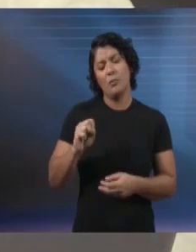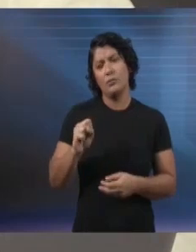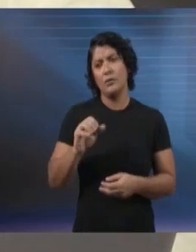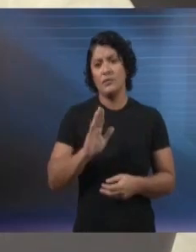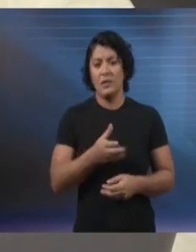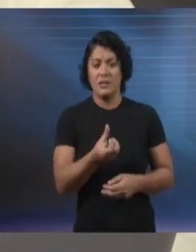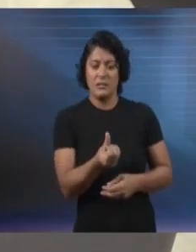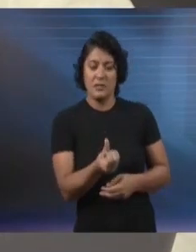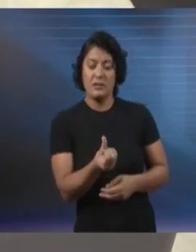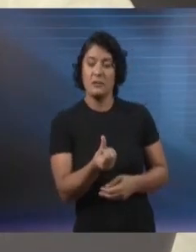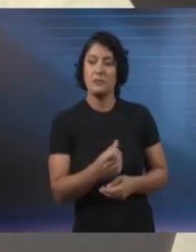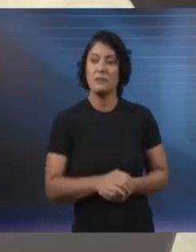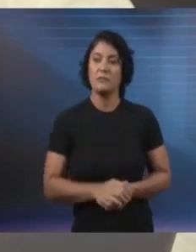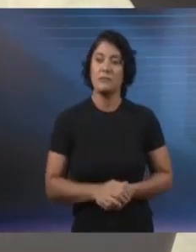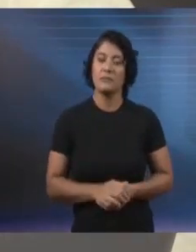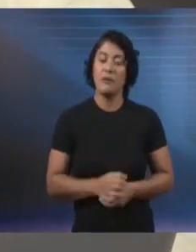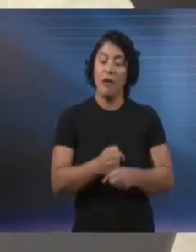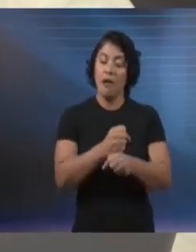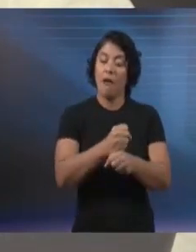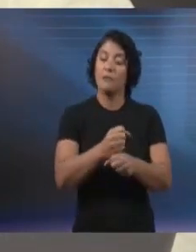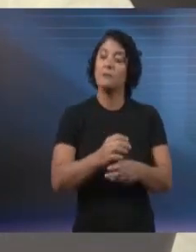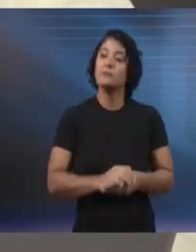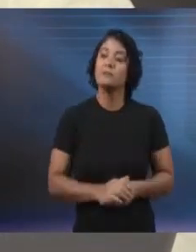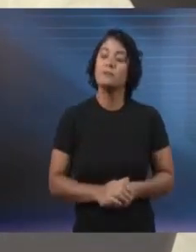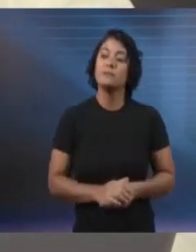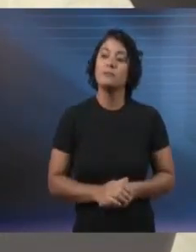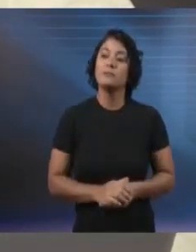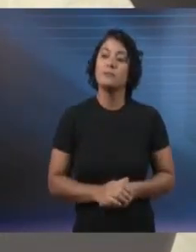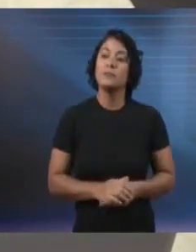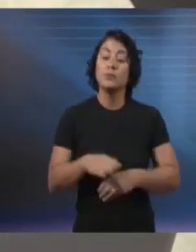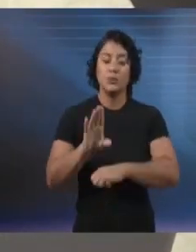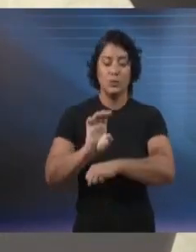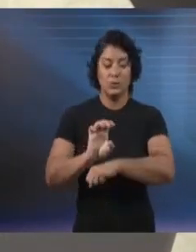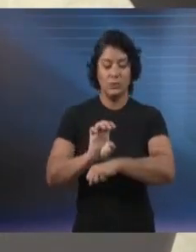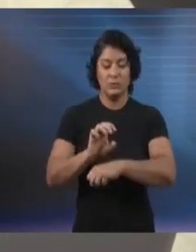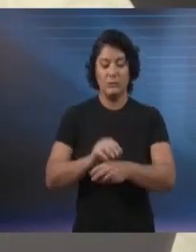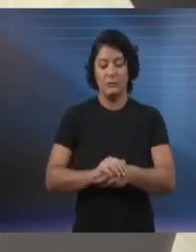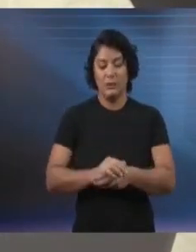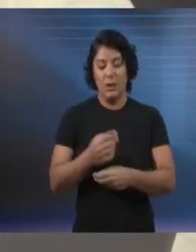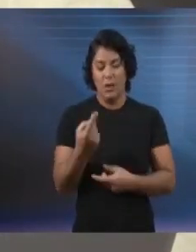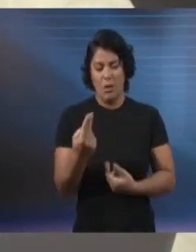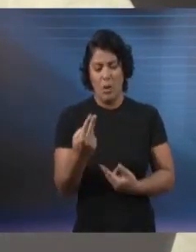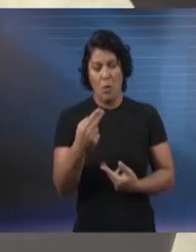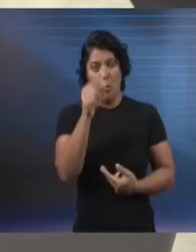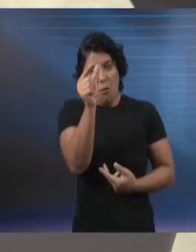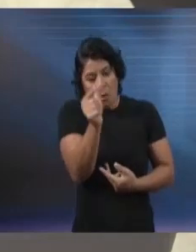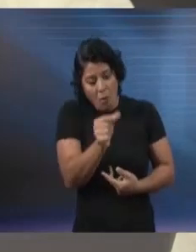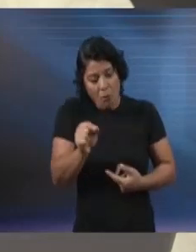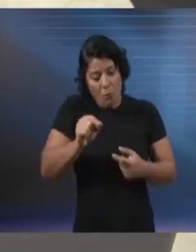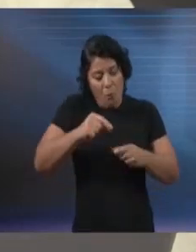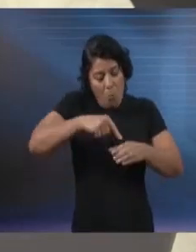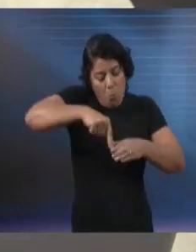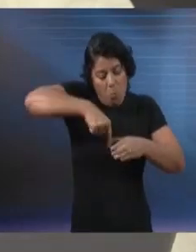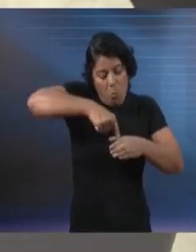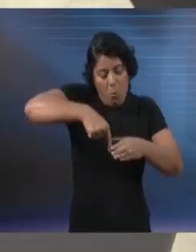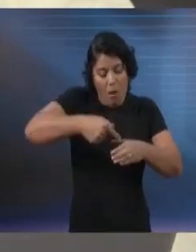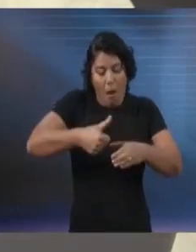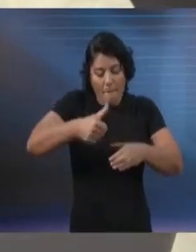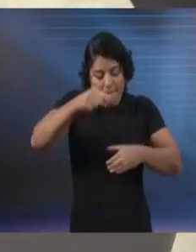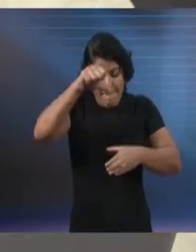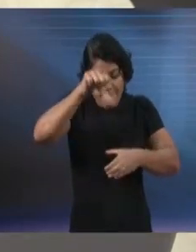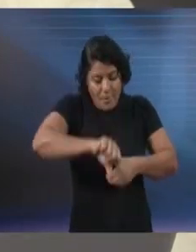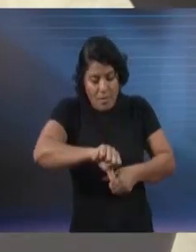6, e o Estado foi transformado numa cratera lunar, pior educação do